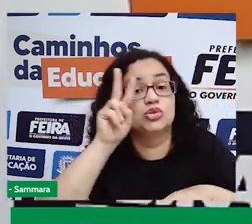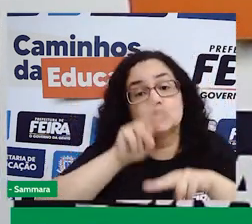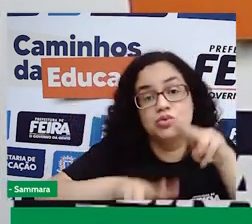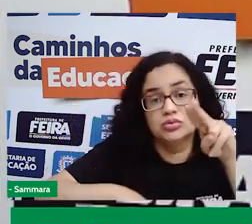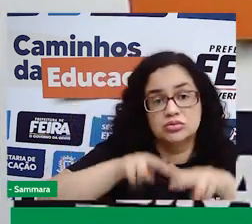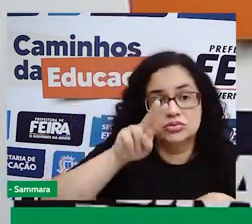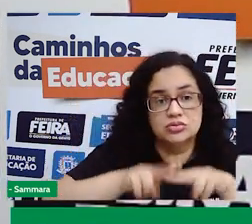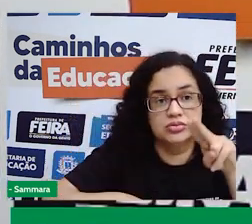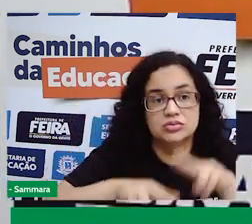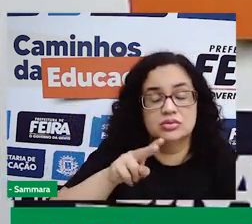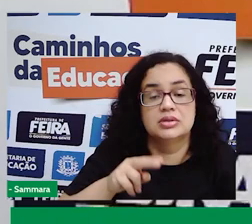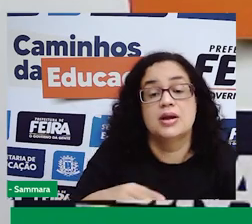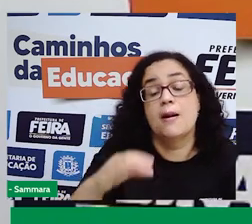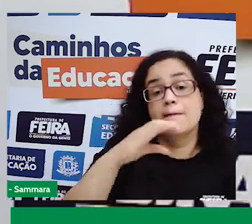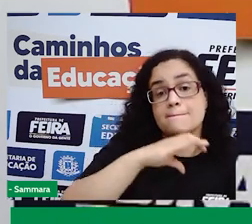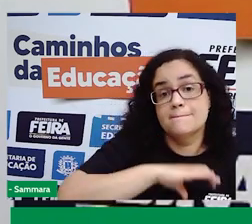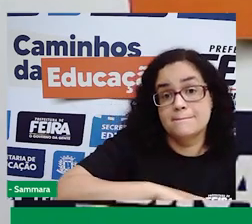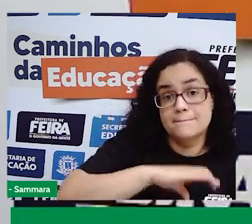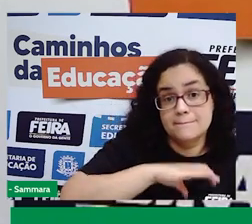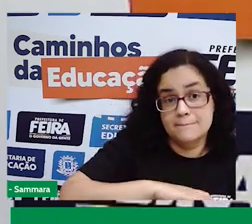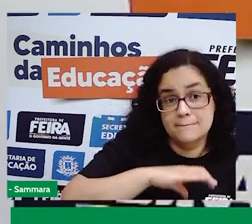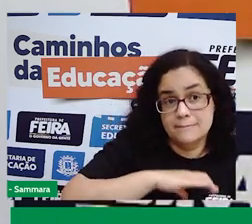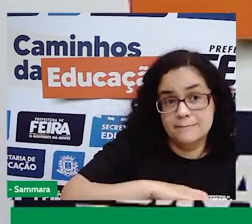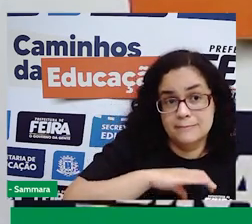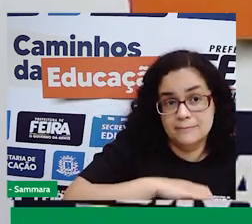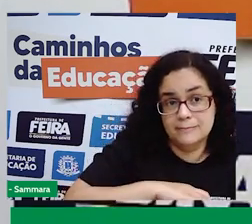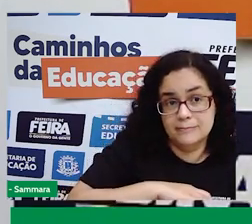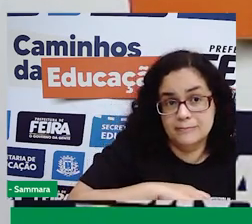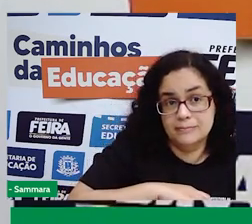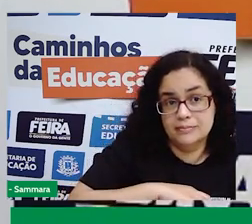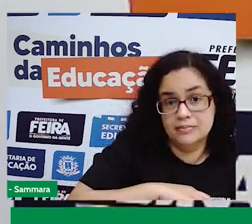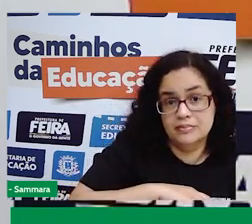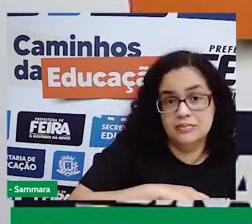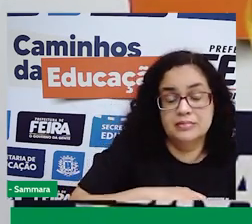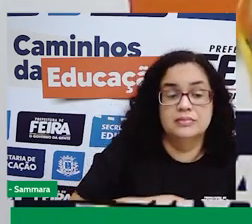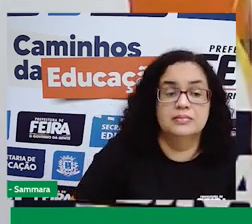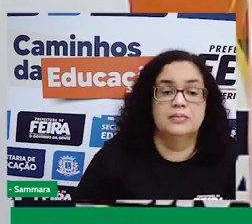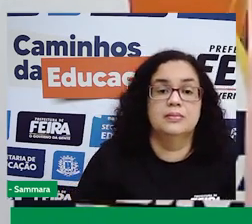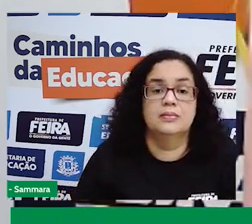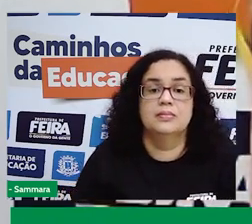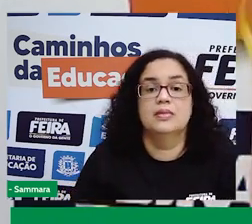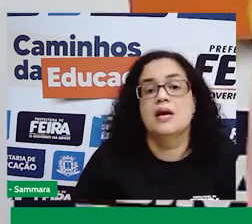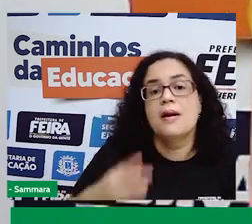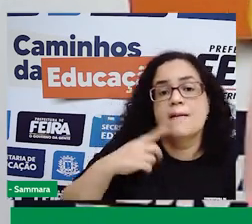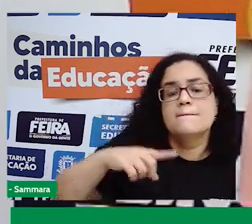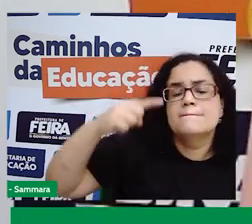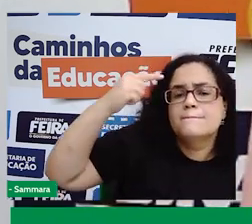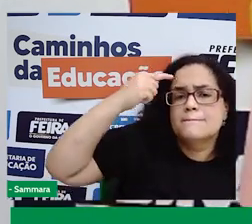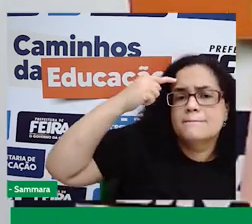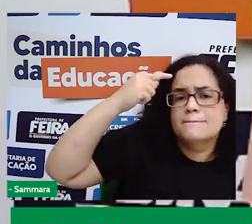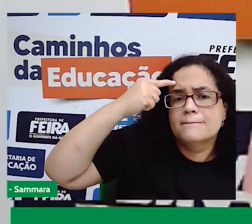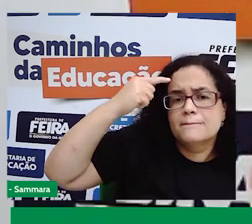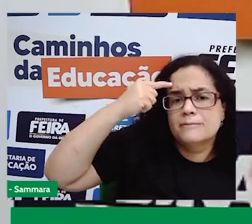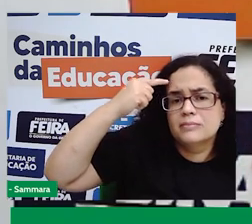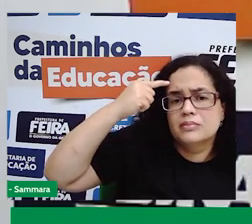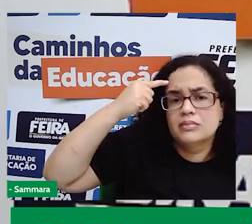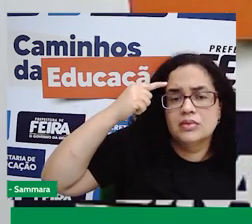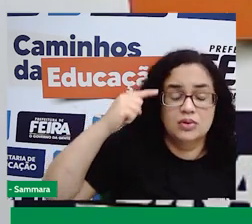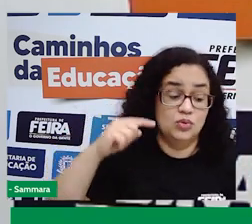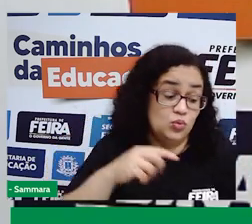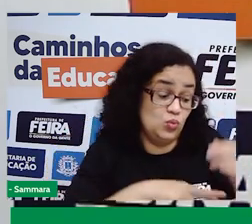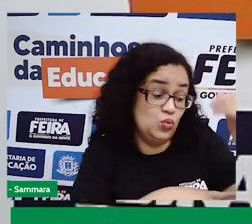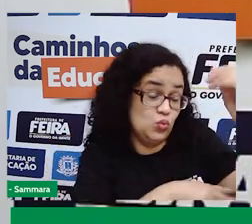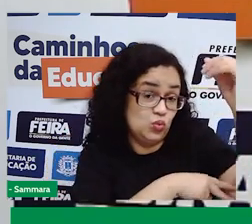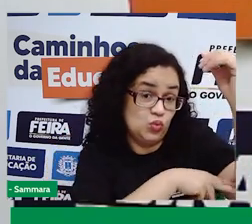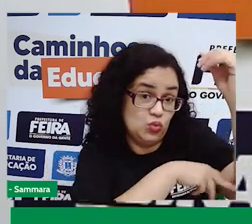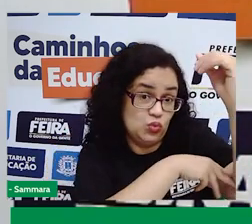origem portuguesa. Vixe, Zé Lelé caiu. Prêmios são colocados na ponta de um mastro engraxado